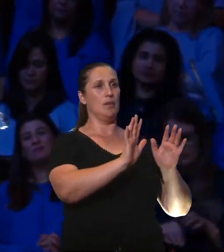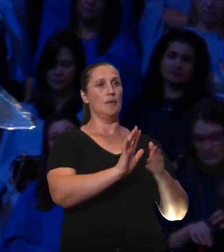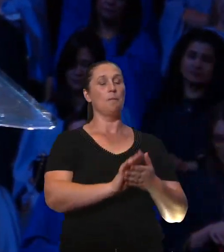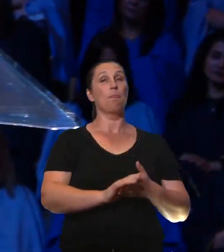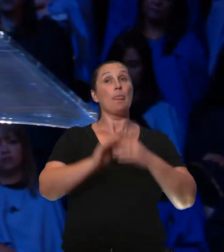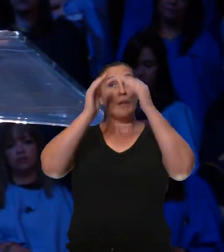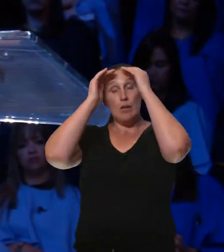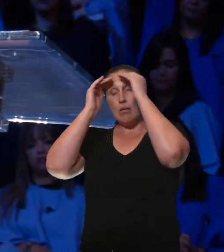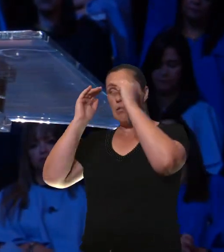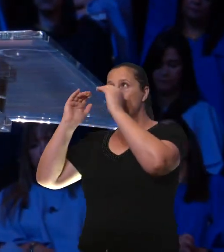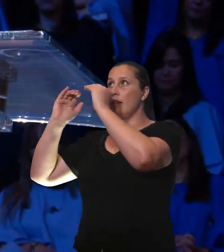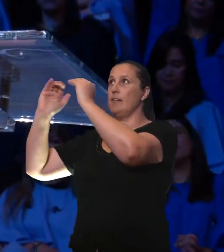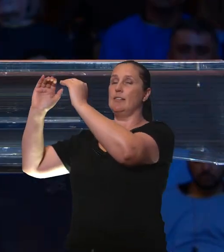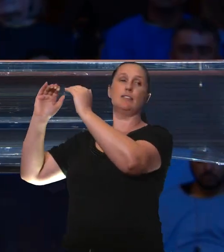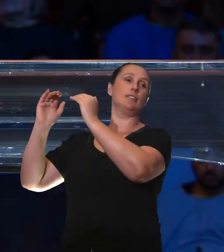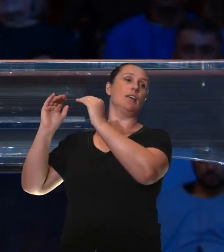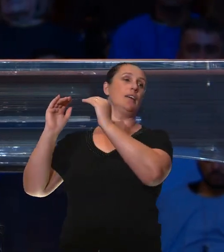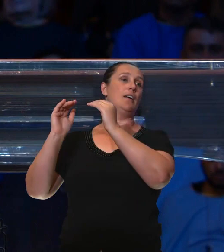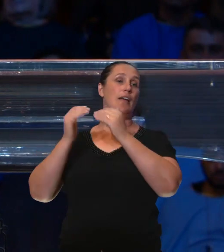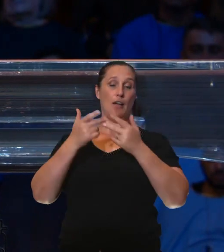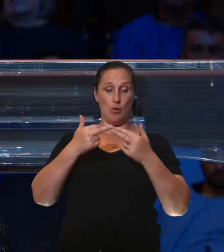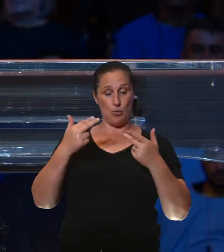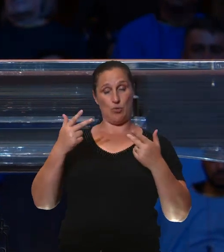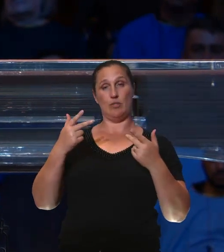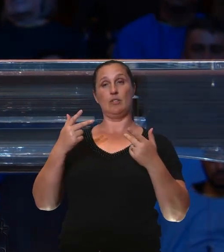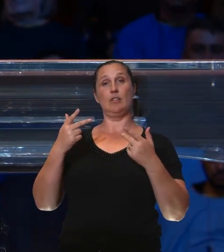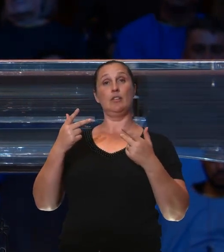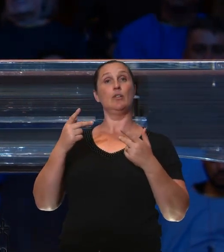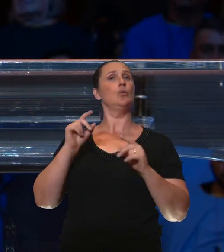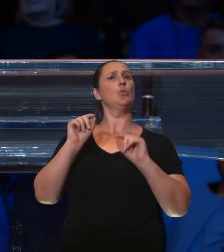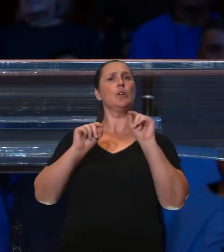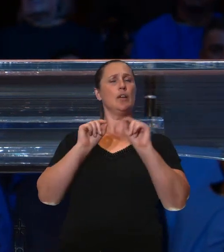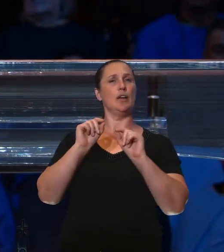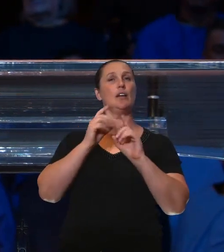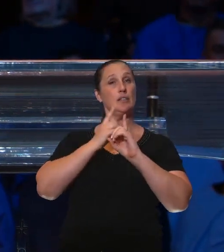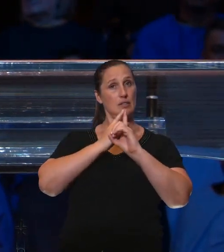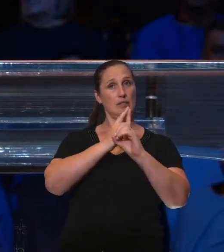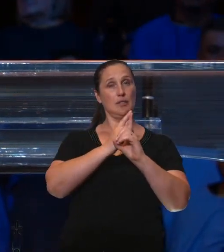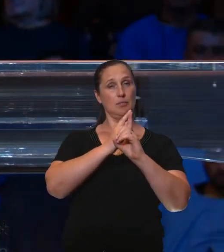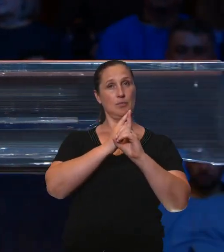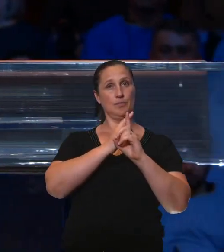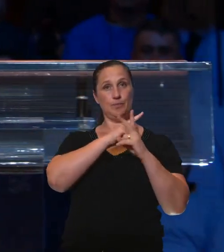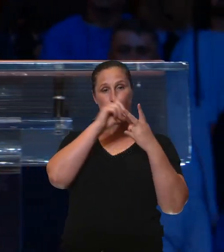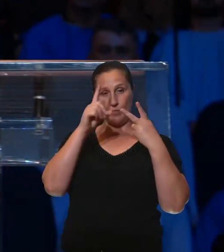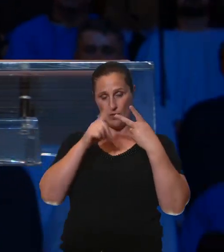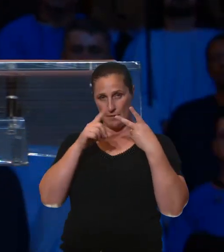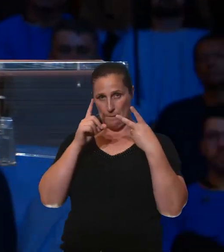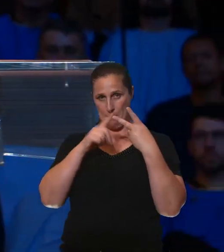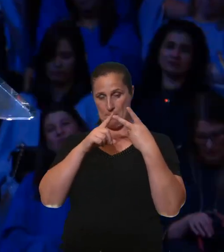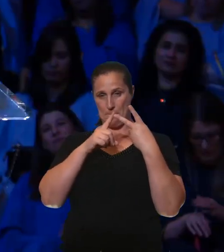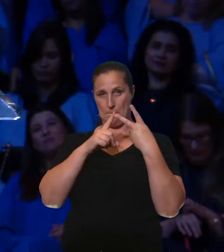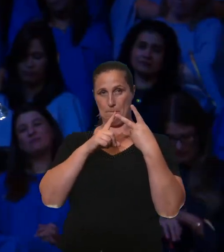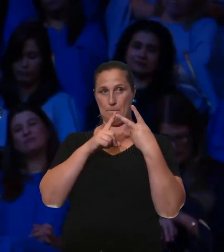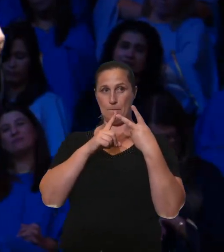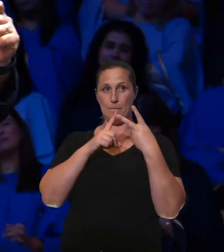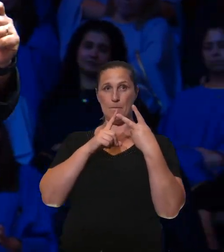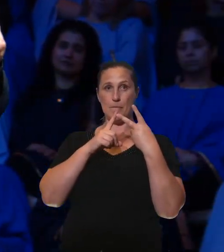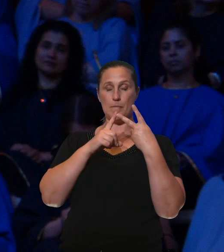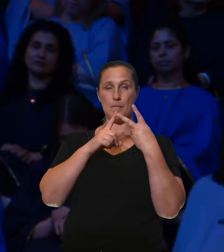Obedecer é coisa de discípulo, foi o primeiro ponto. O meu segundo ponto aqui hoje, apesar